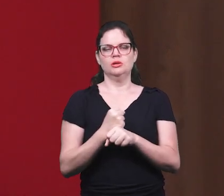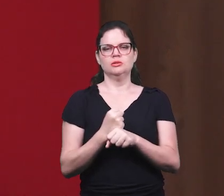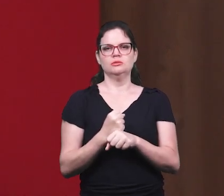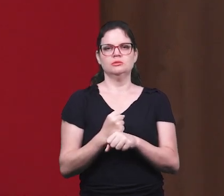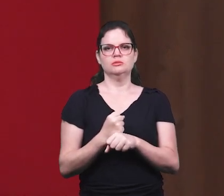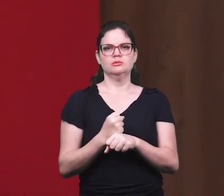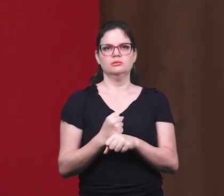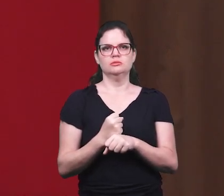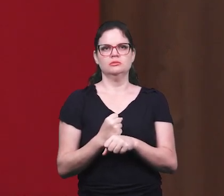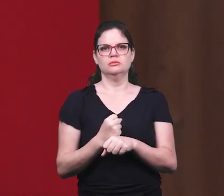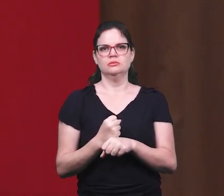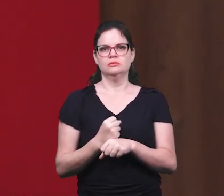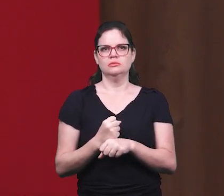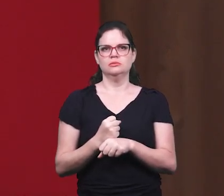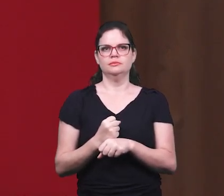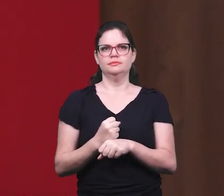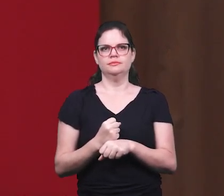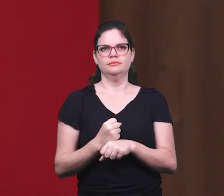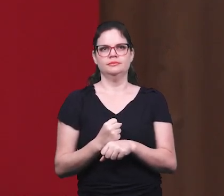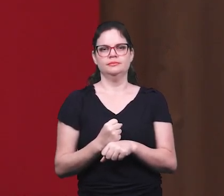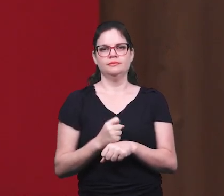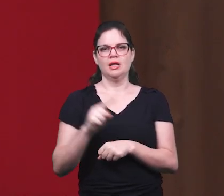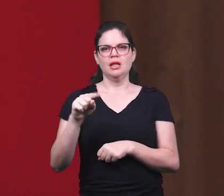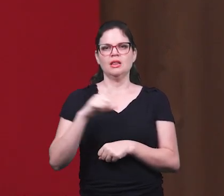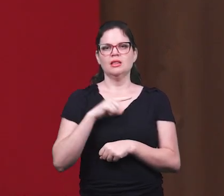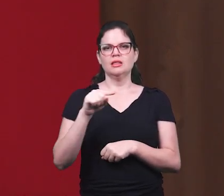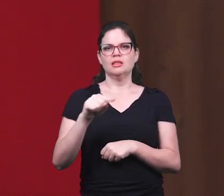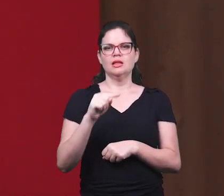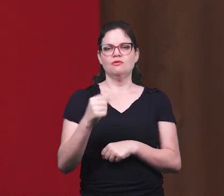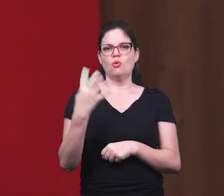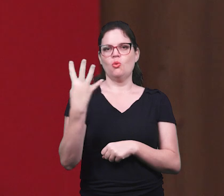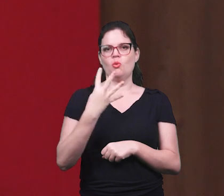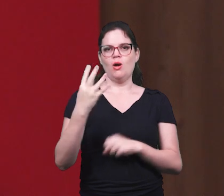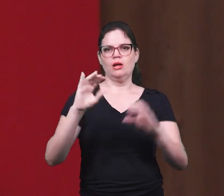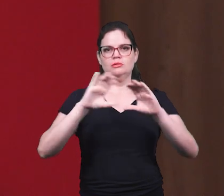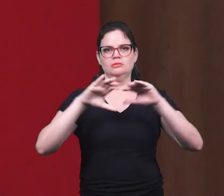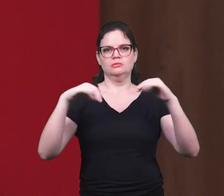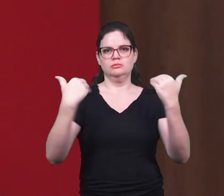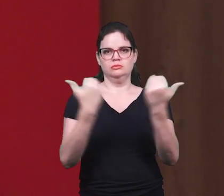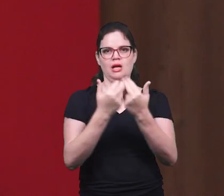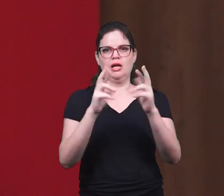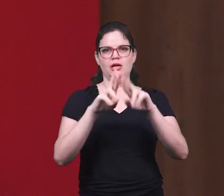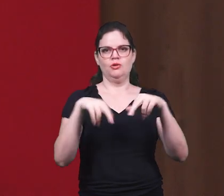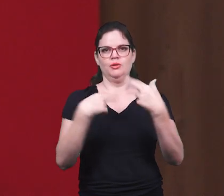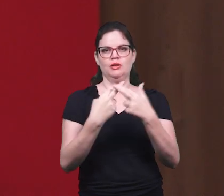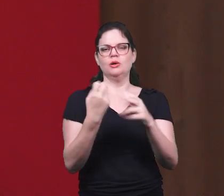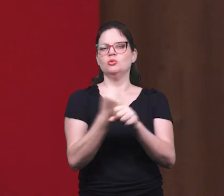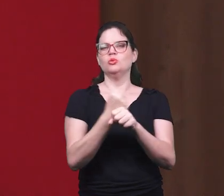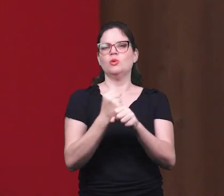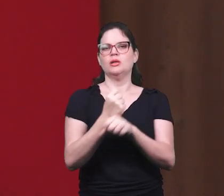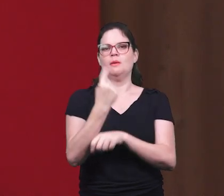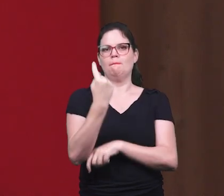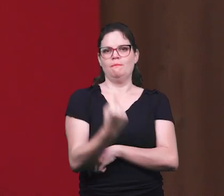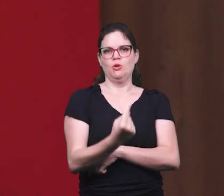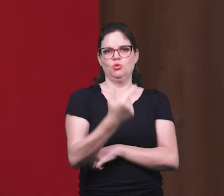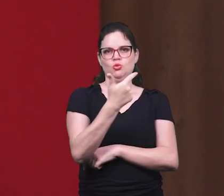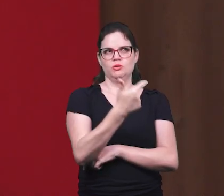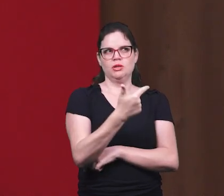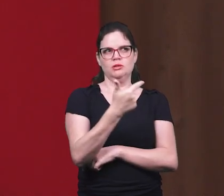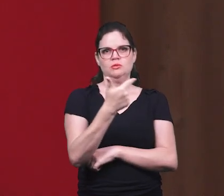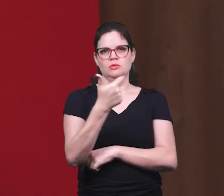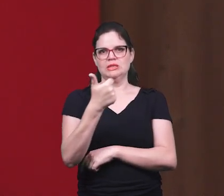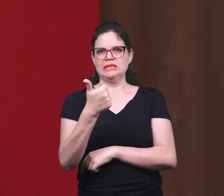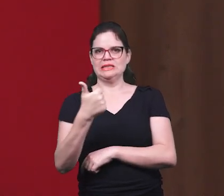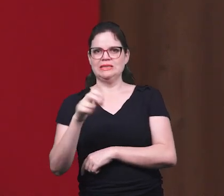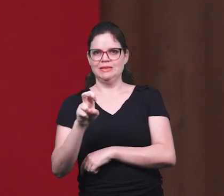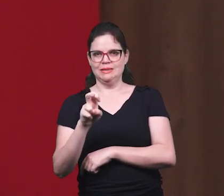eles fizeram ali um concílio, o quarto concílio de Latrão, foi em 1215. E